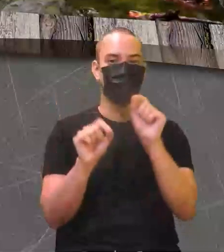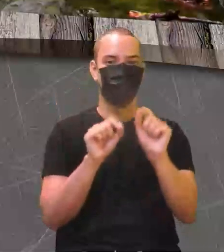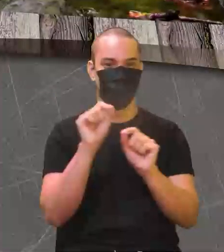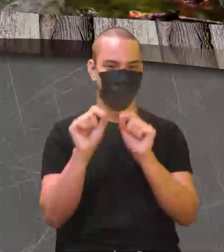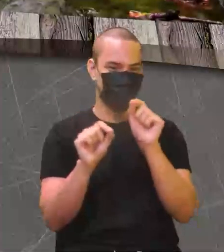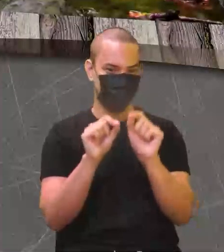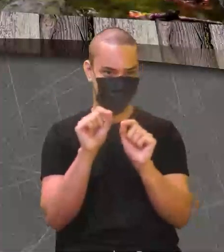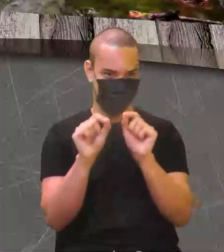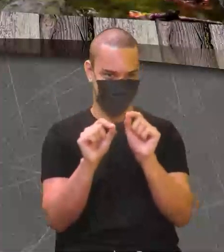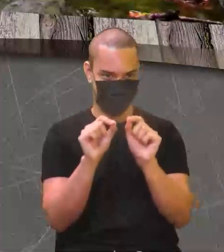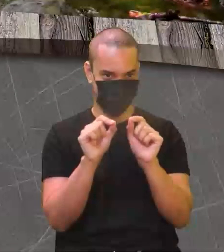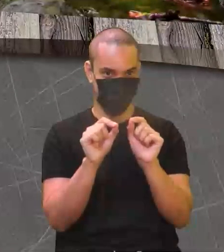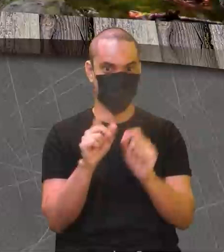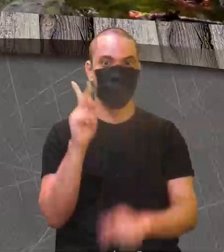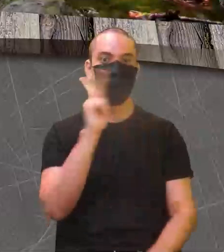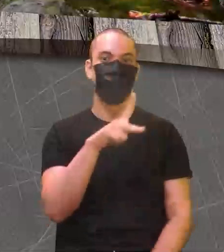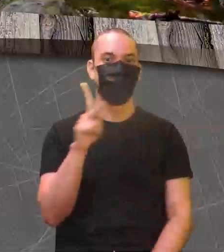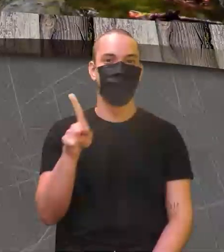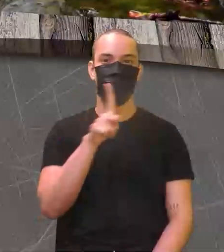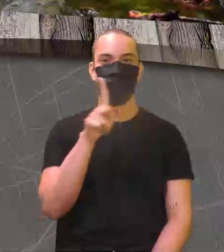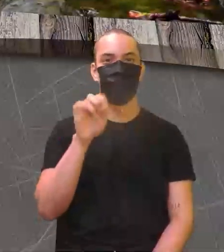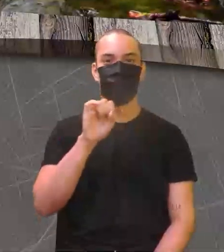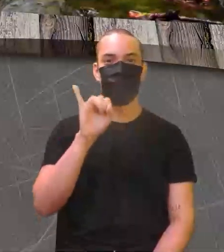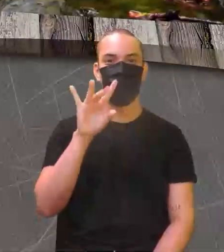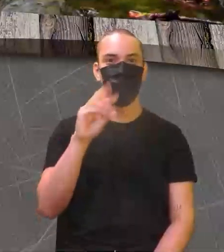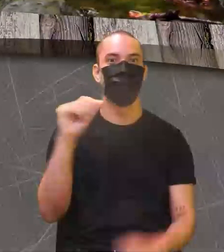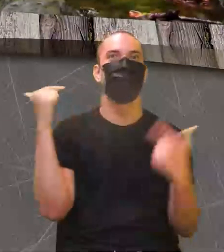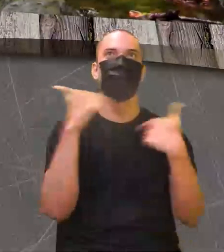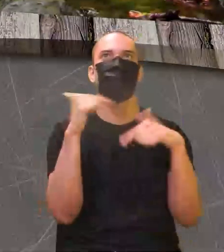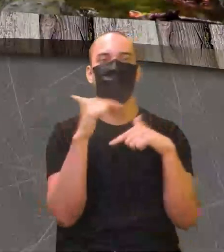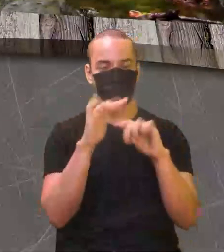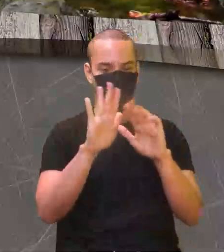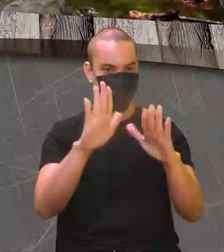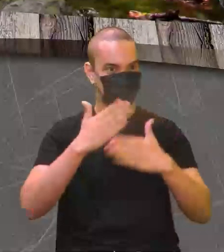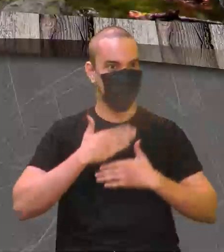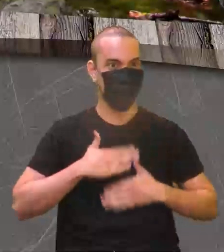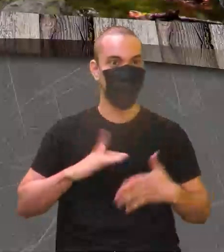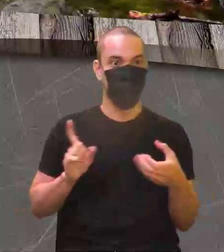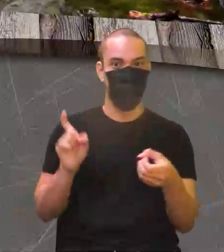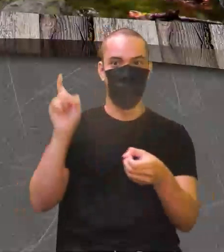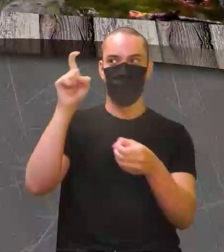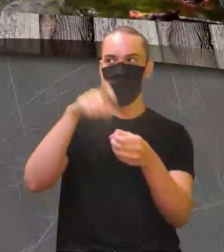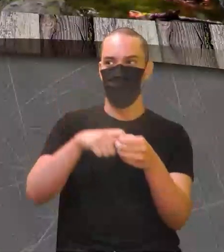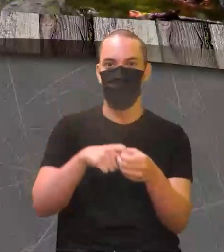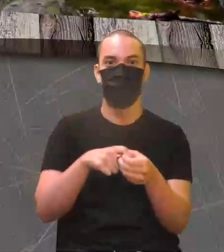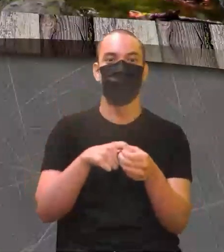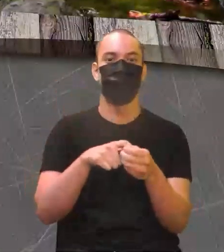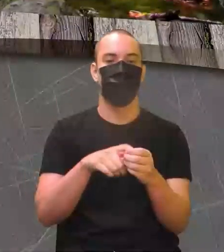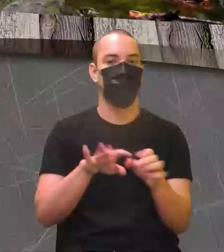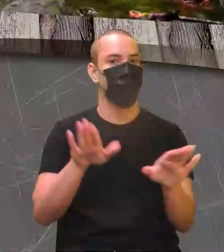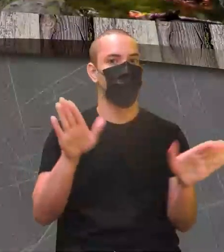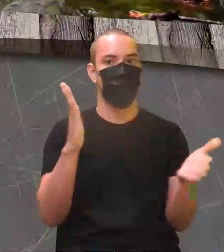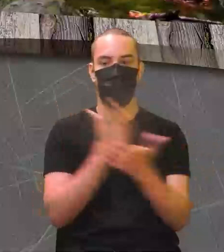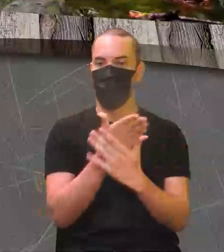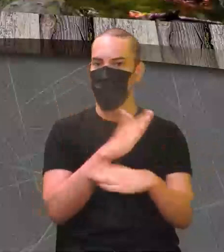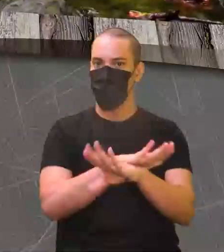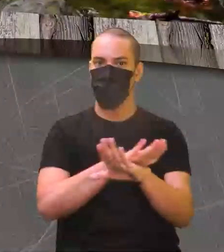Dá um close. Não dá para dar, né? O professor está aqui se... Vamos lá, gente. A gente vai começar agora, então. Parou a